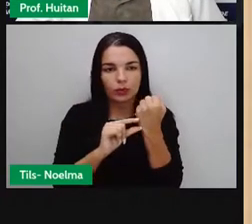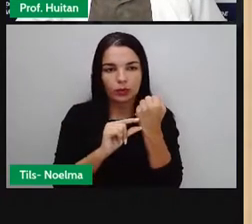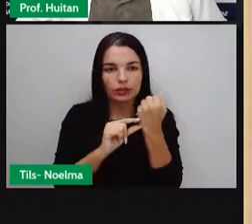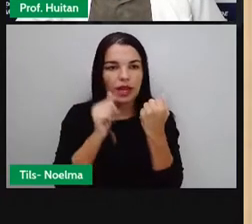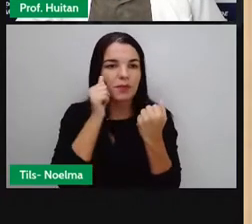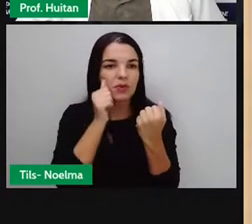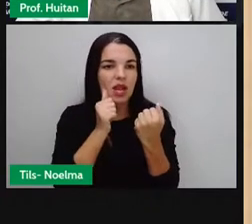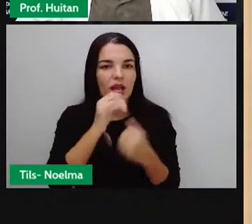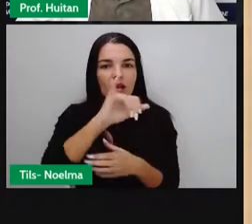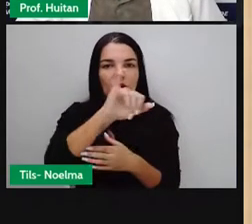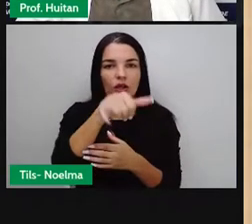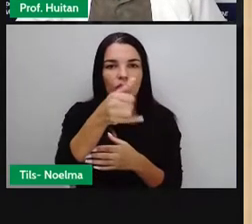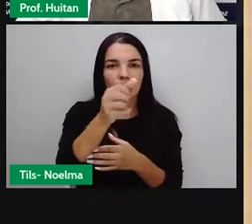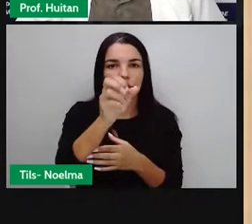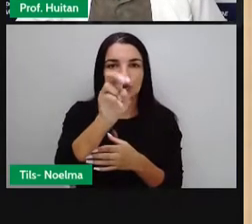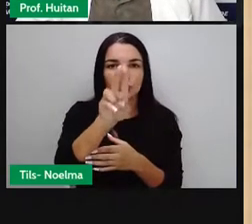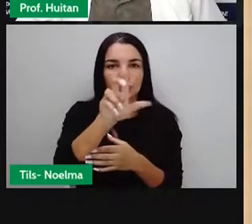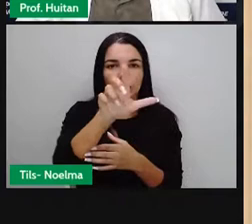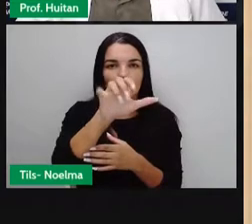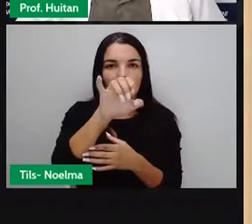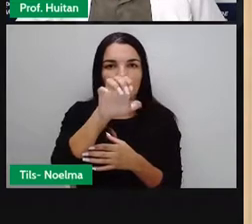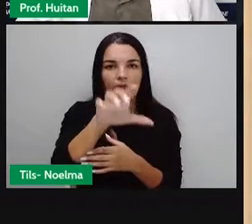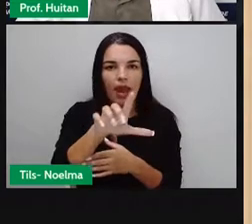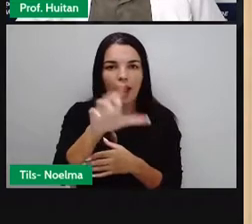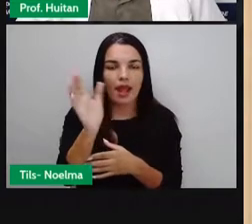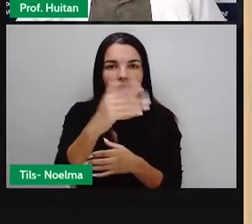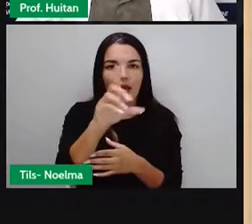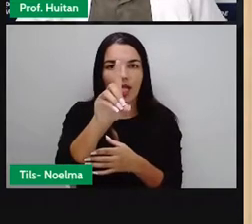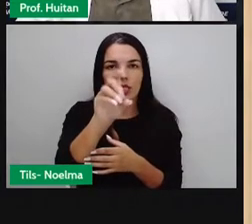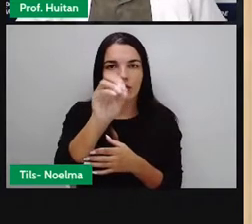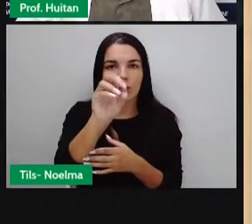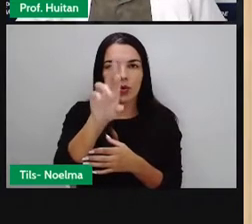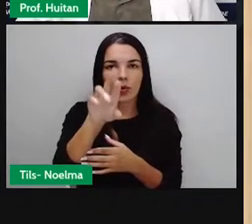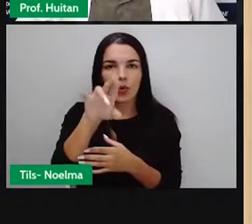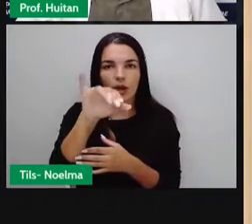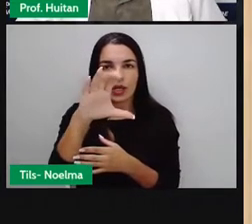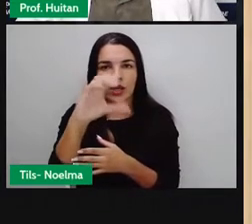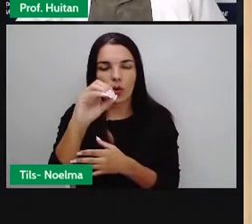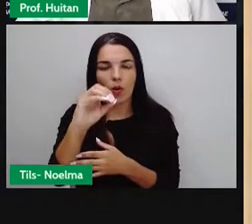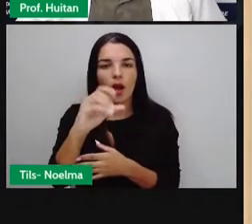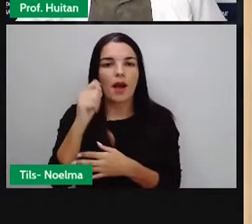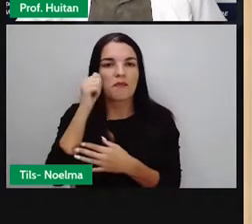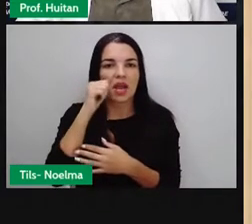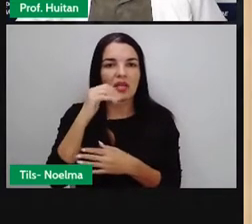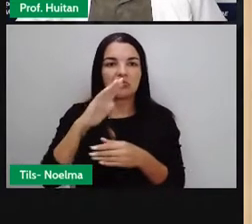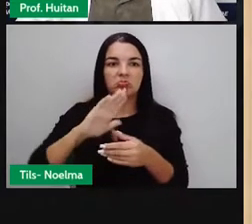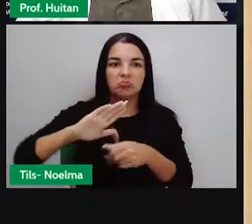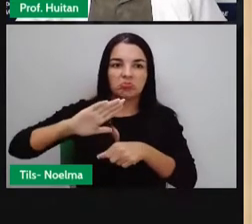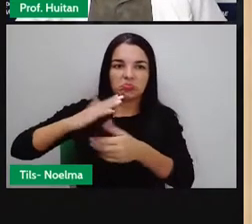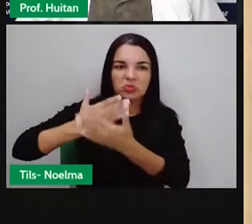A primeira é Juli do Rico, que é doutora em teoria da literatura, né?